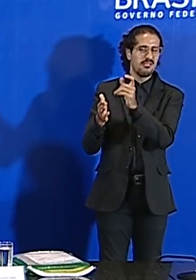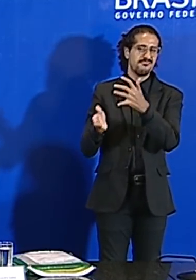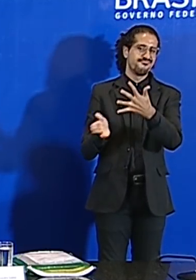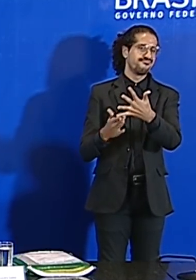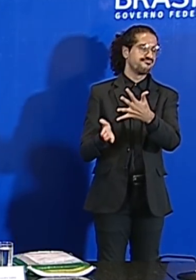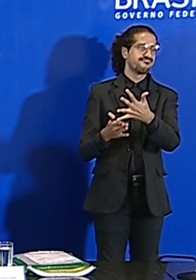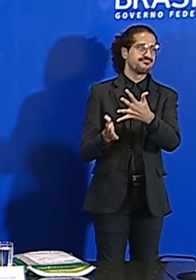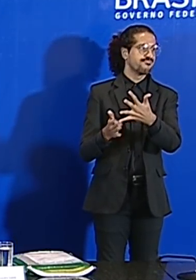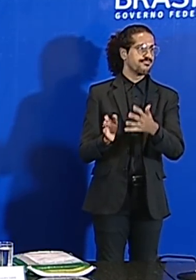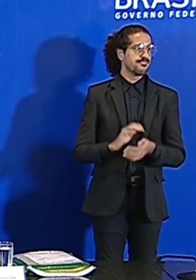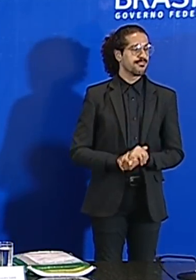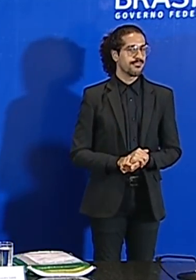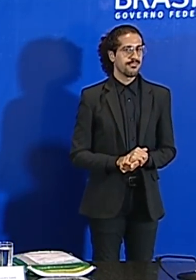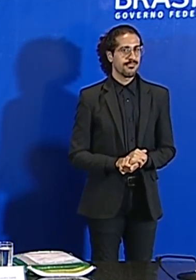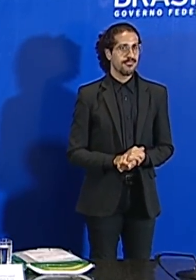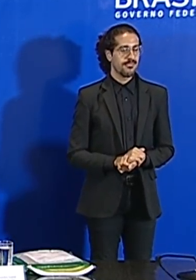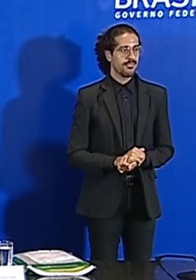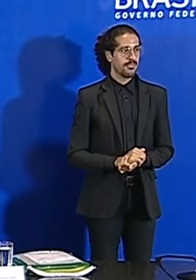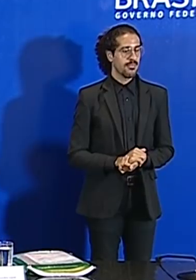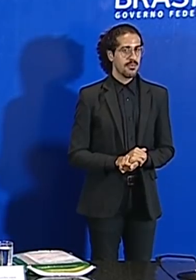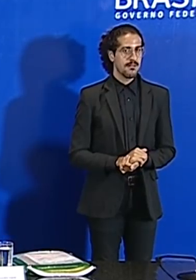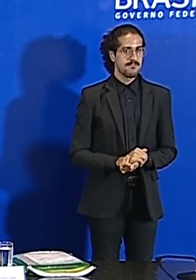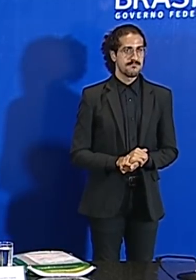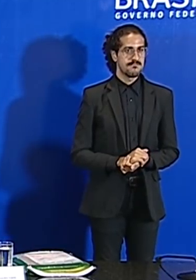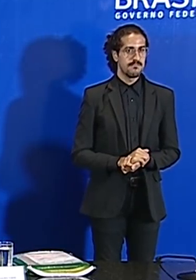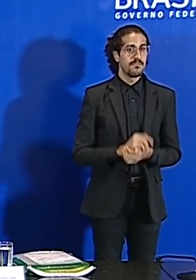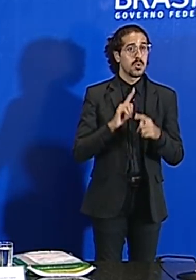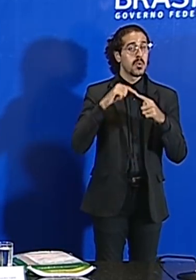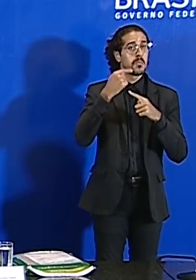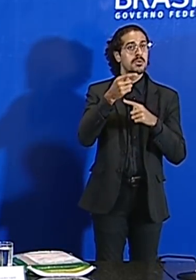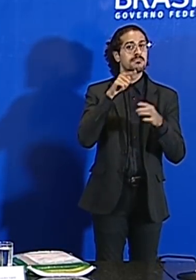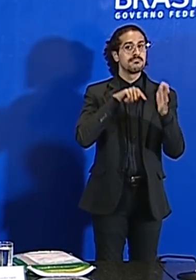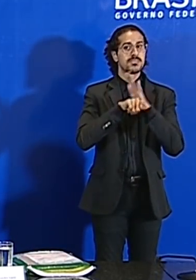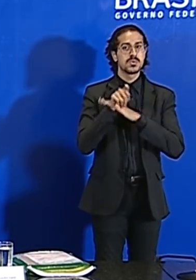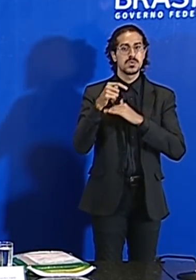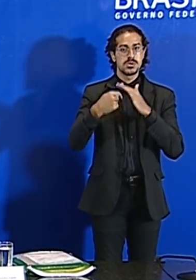Mas essa afirmação... Próxima pergunta, por favor.